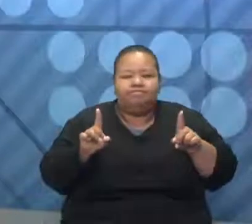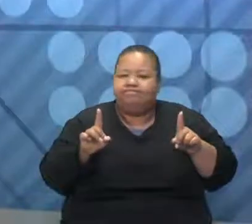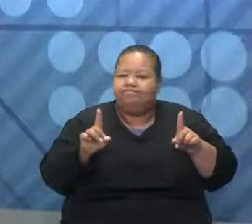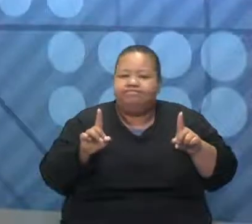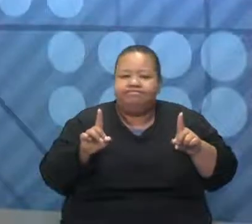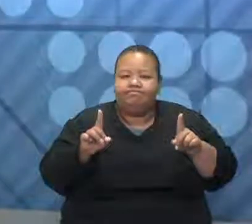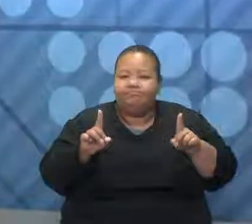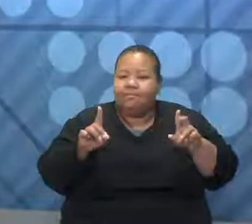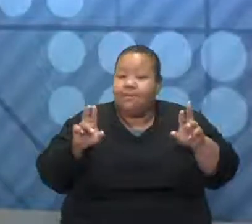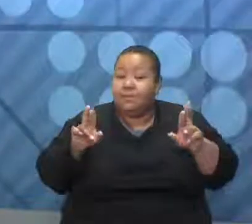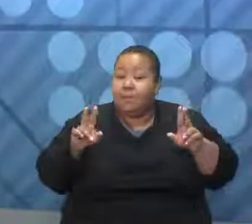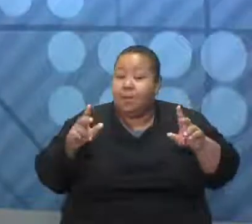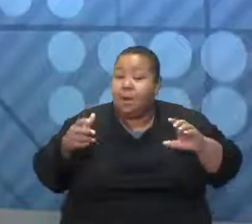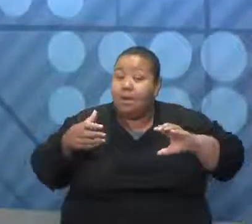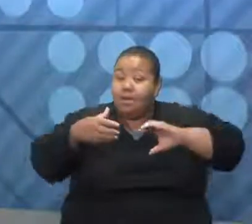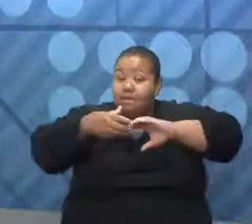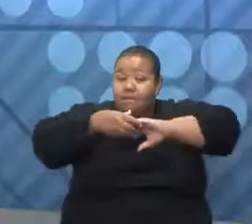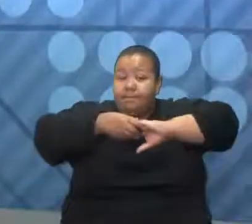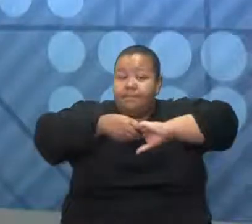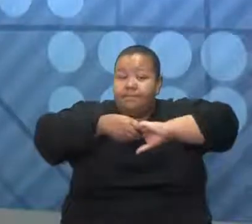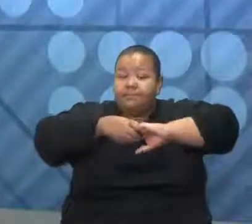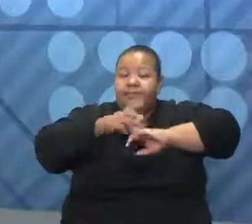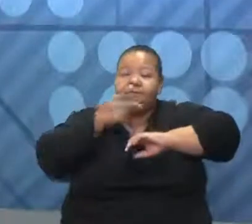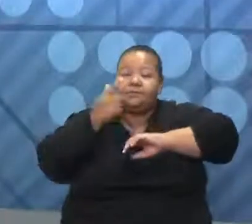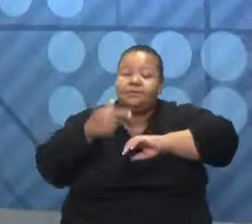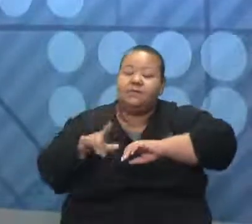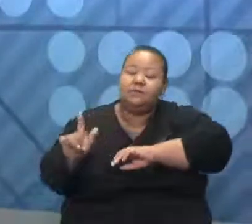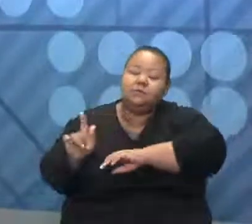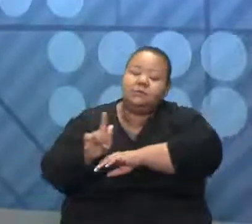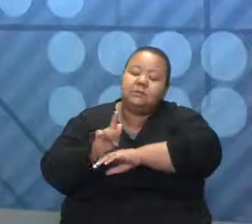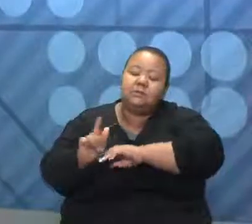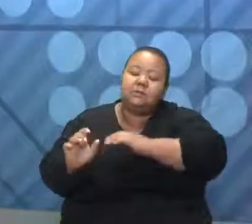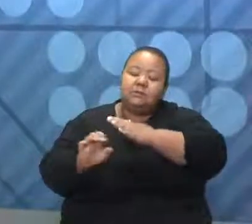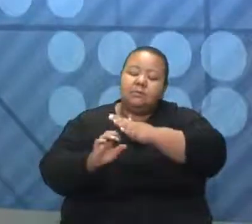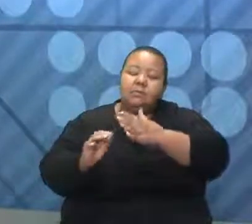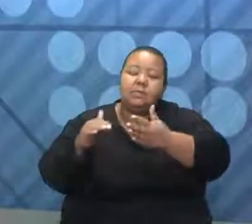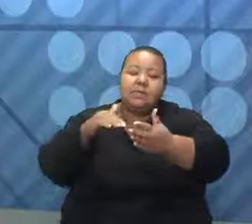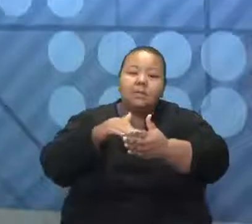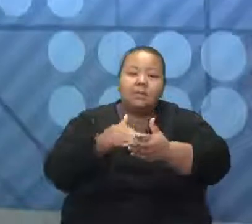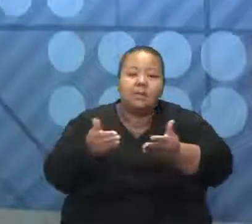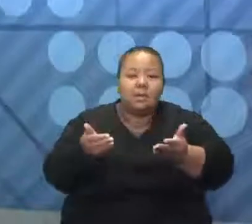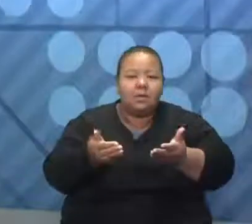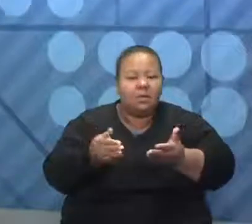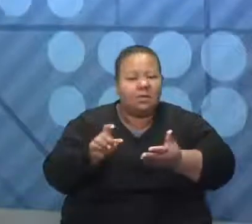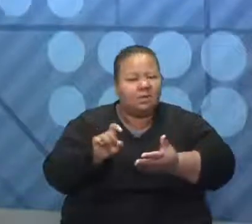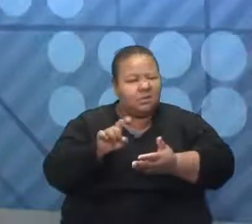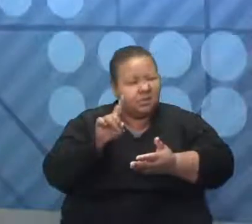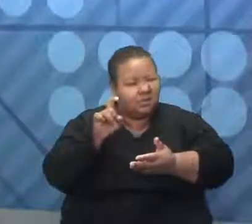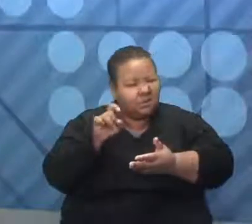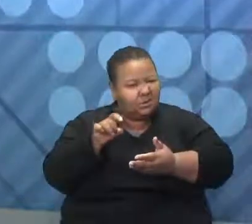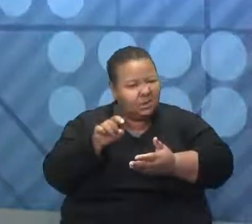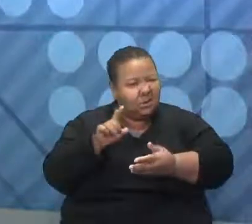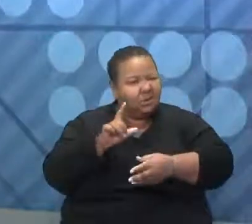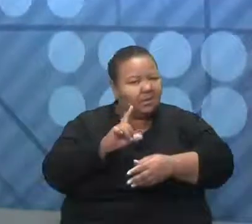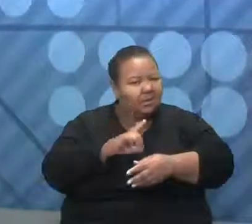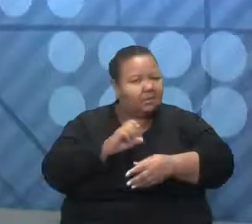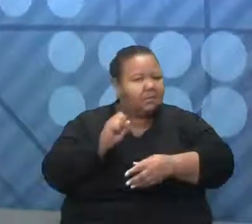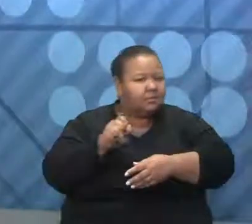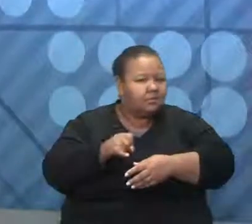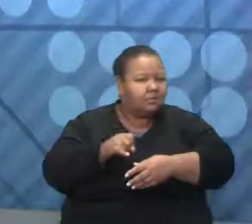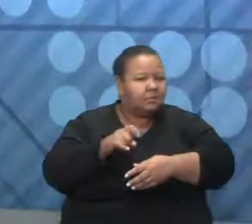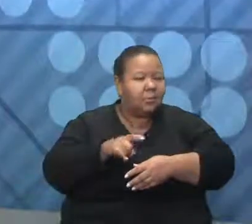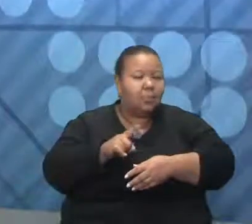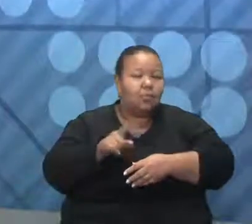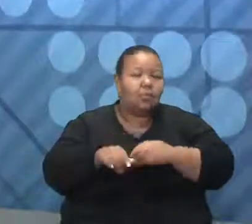únicos. Aí eu falo assim, mas eu estava gerenciando a minha empresa até agora. Será que estava gerenciando ela mesmo? Ou ela